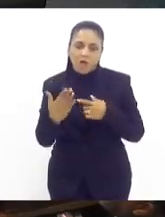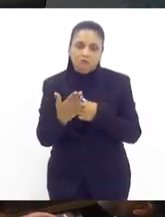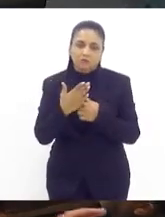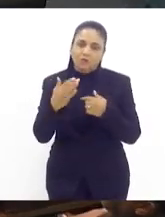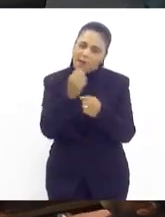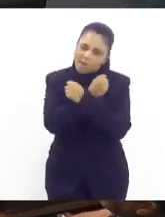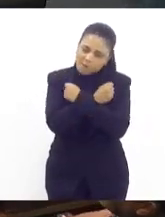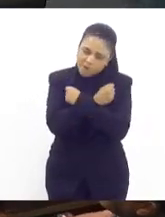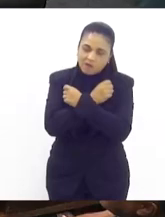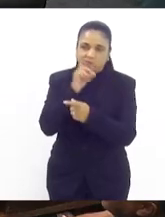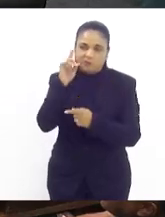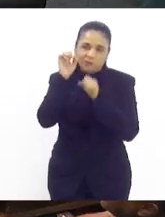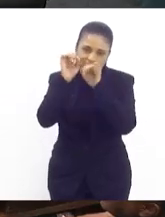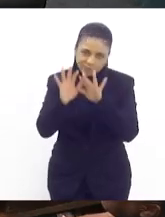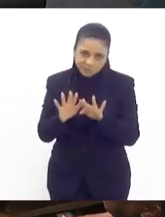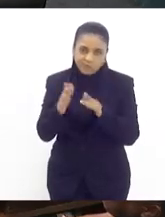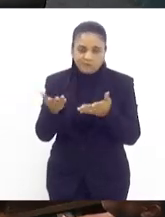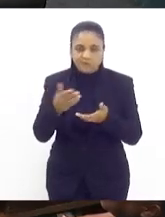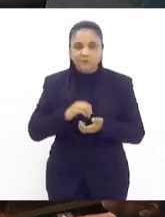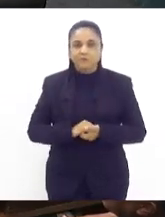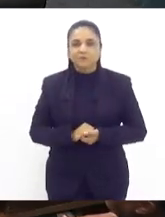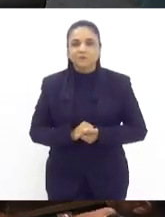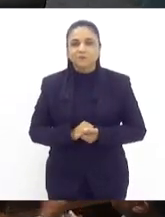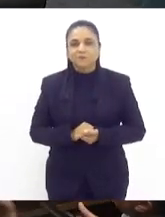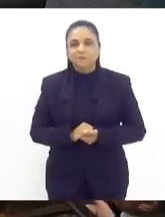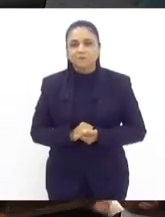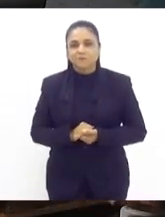Abraço. Amém.